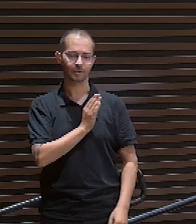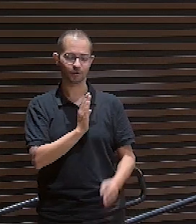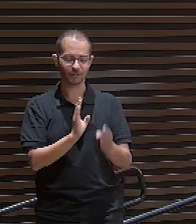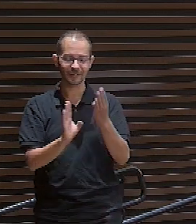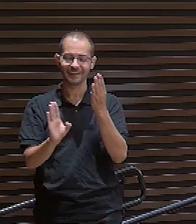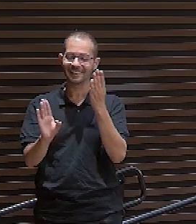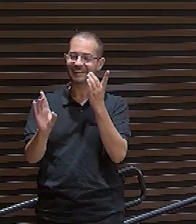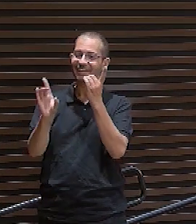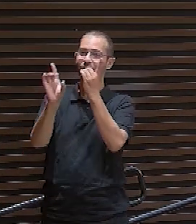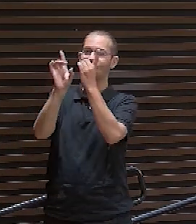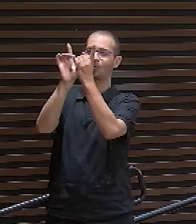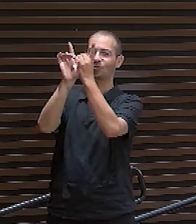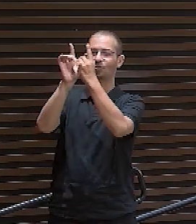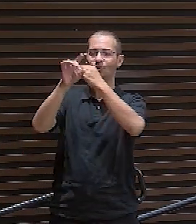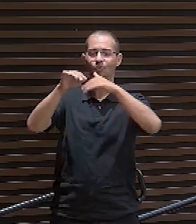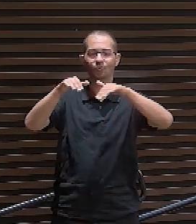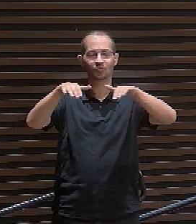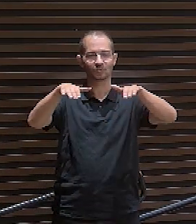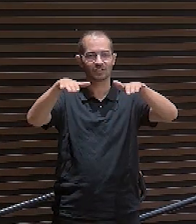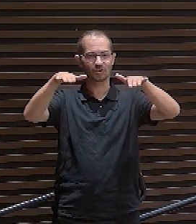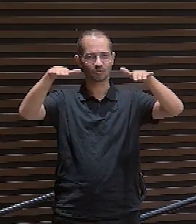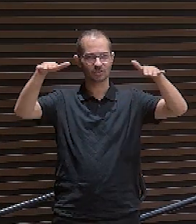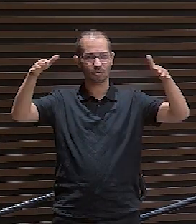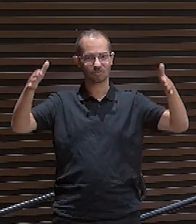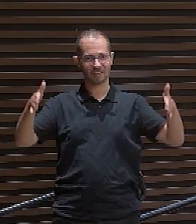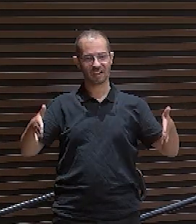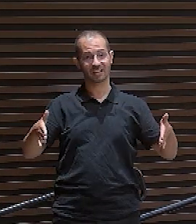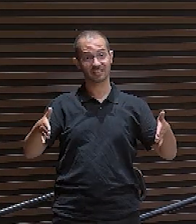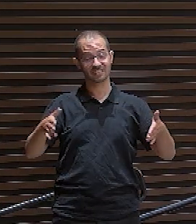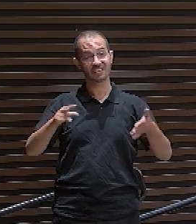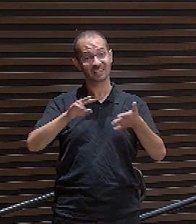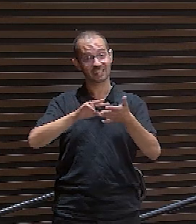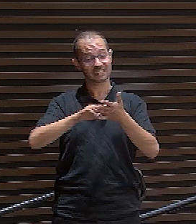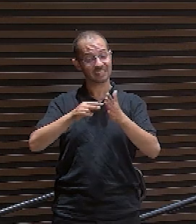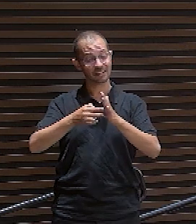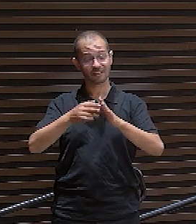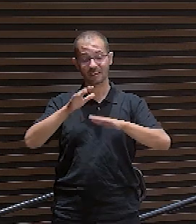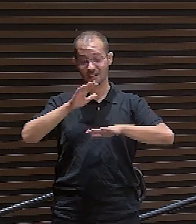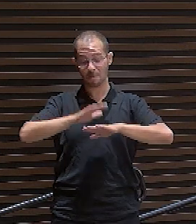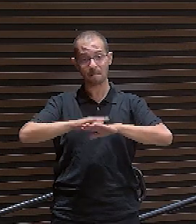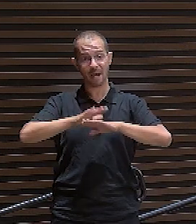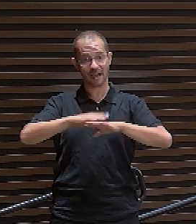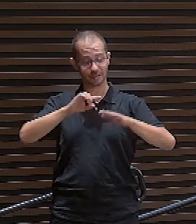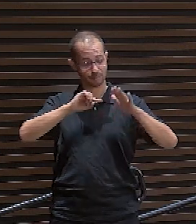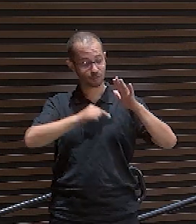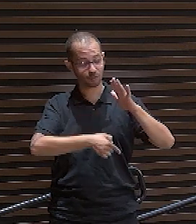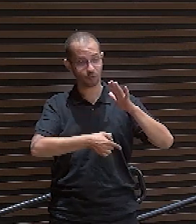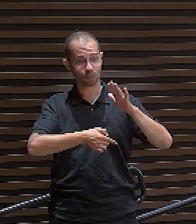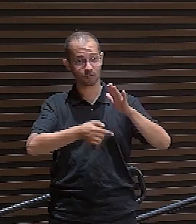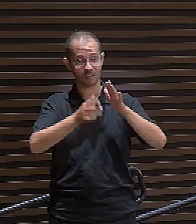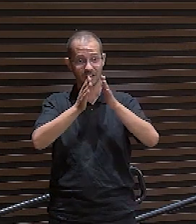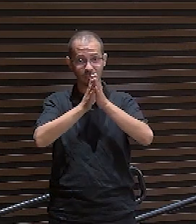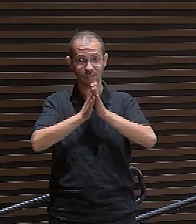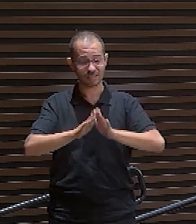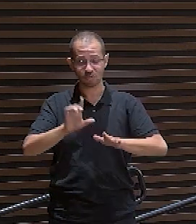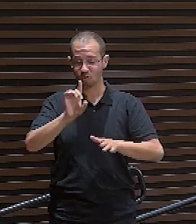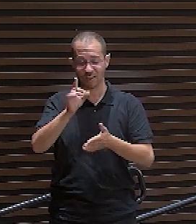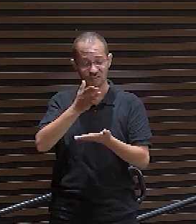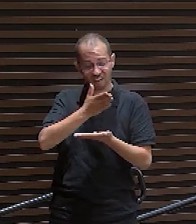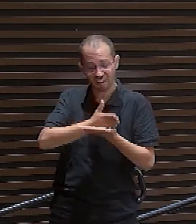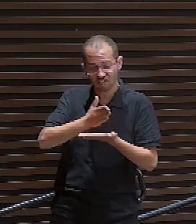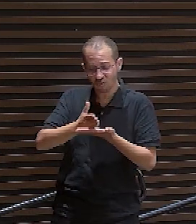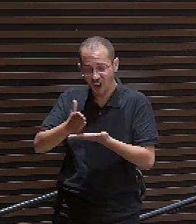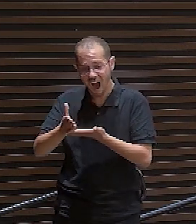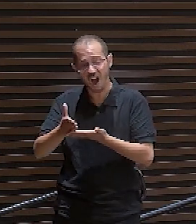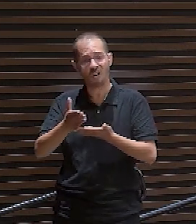teus altares. É uma adoração, é algo muito mais profundo. A adoração não é apenas o cumprimento de rituais ou